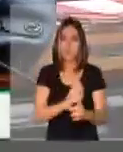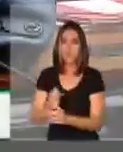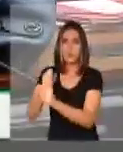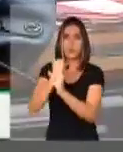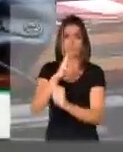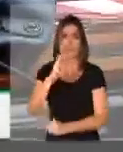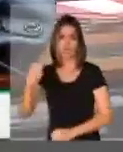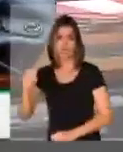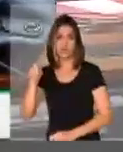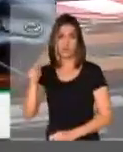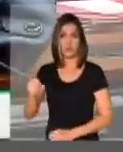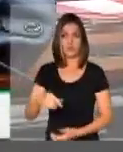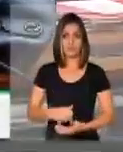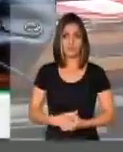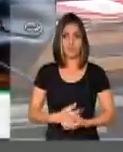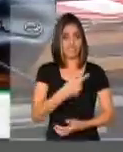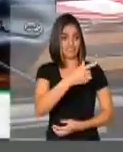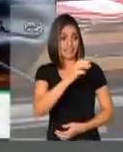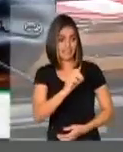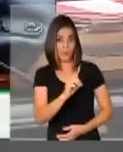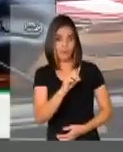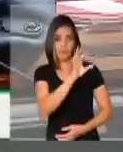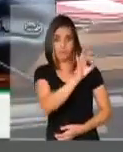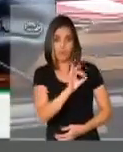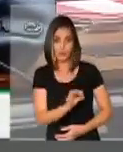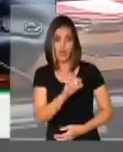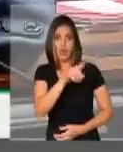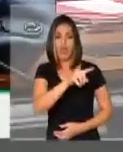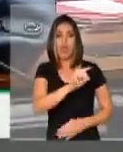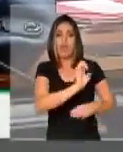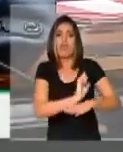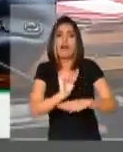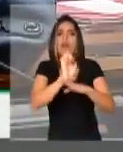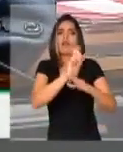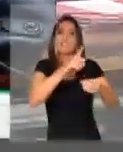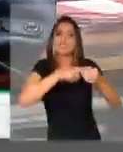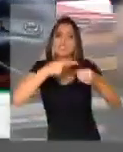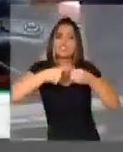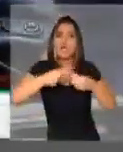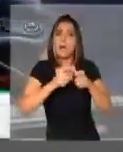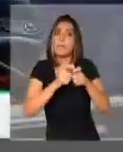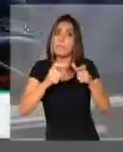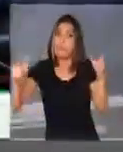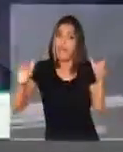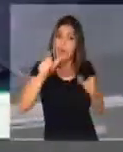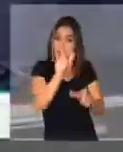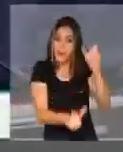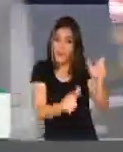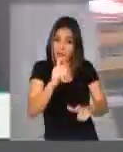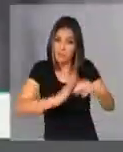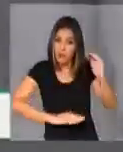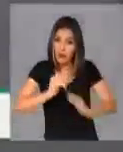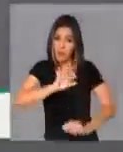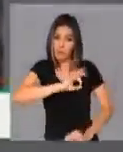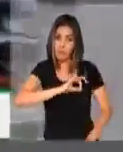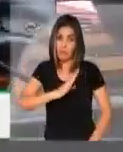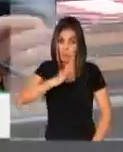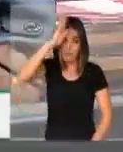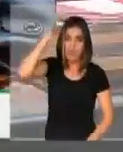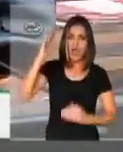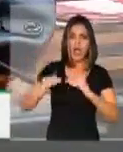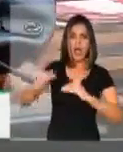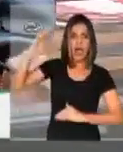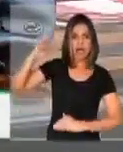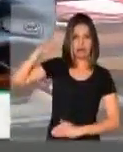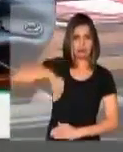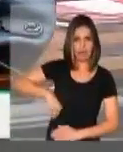70% constituído da base, em que sua maioria não vão receber para além do teto, ou